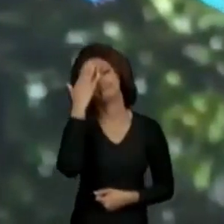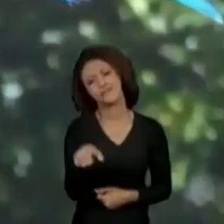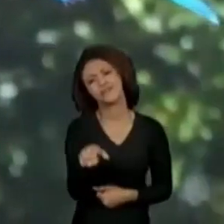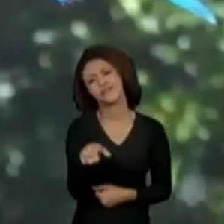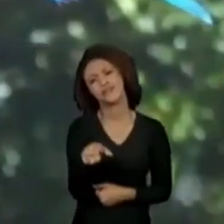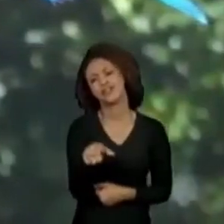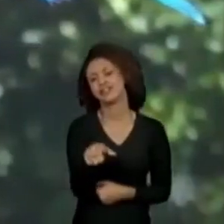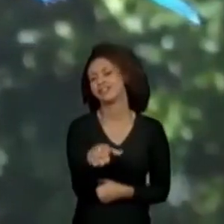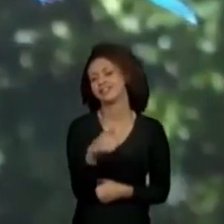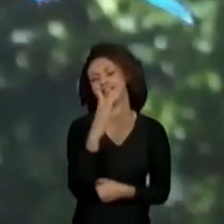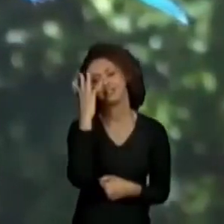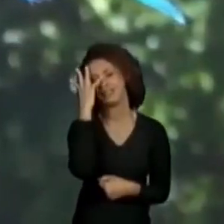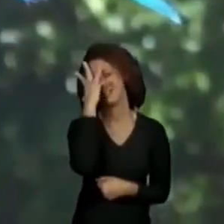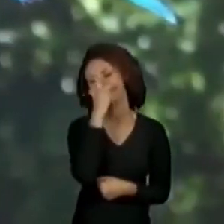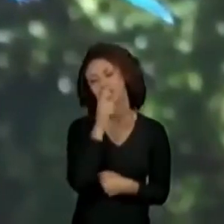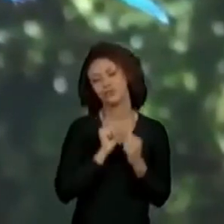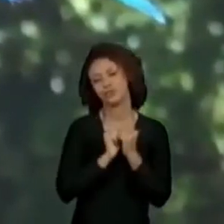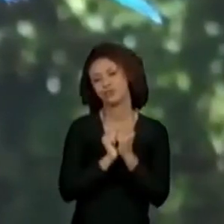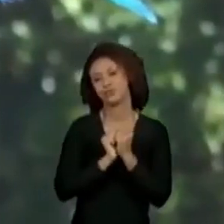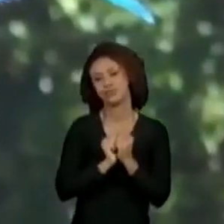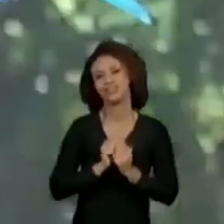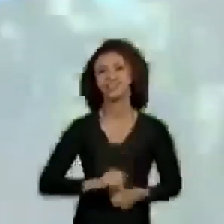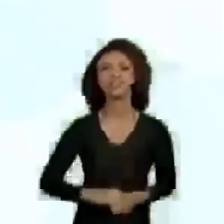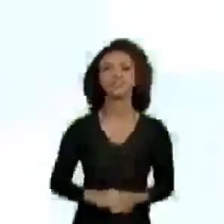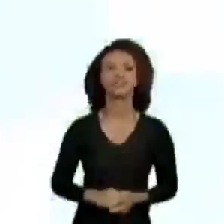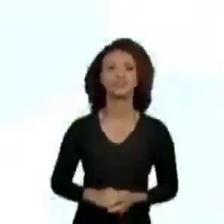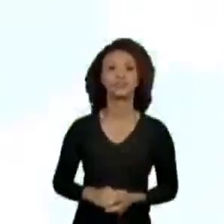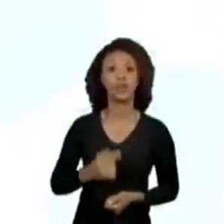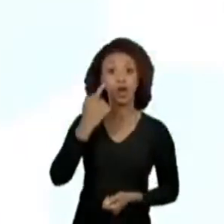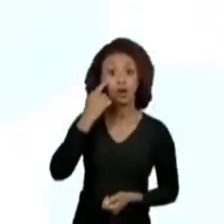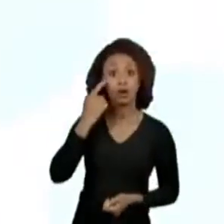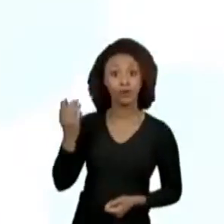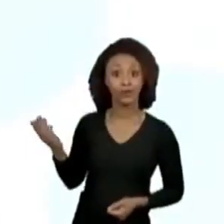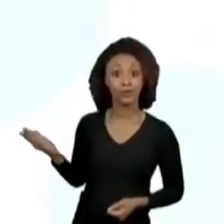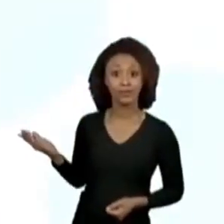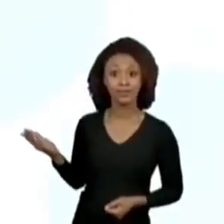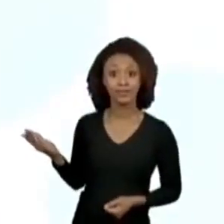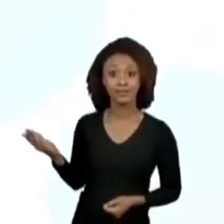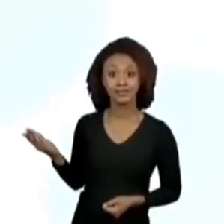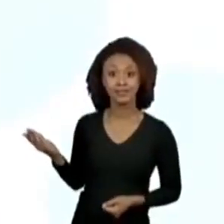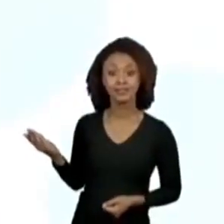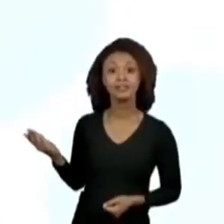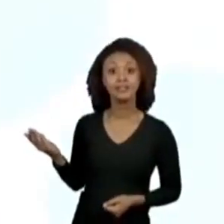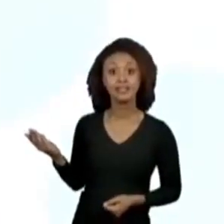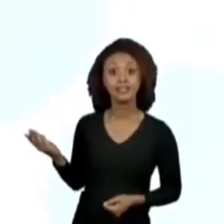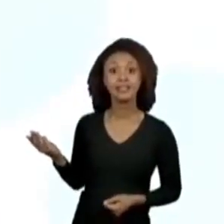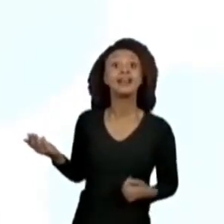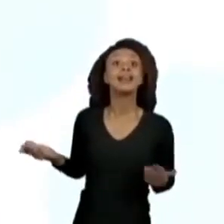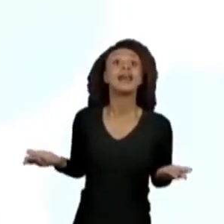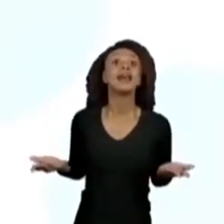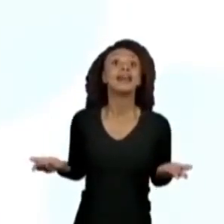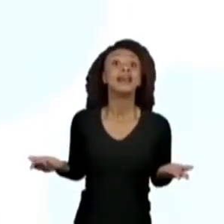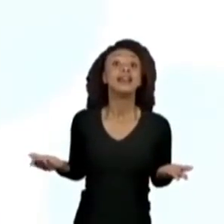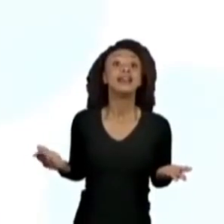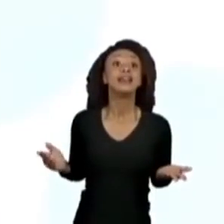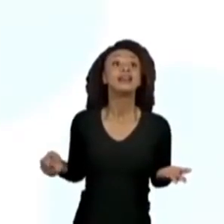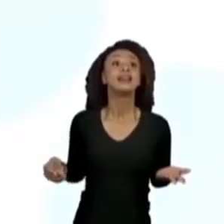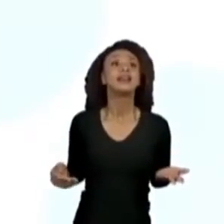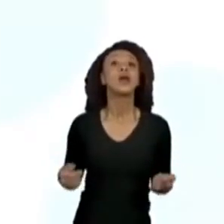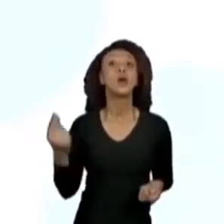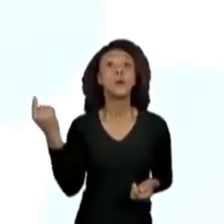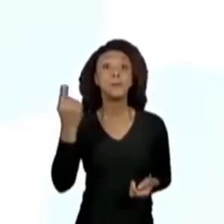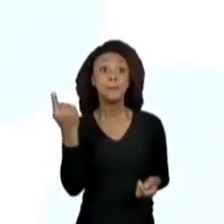elas e sem ele o tempo todo com a gente. Olha lá. E aí, O criançada? primeiro arara